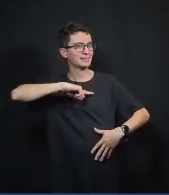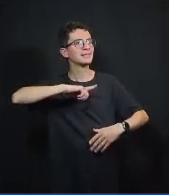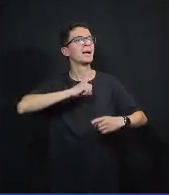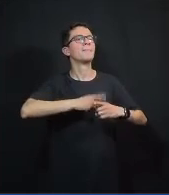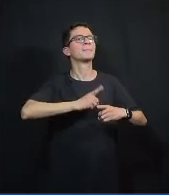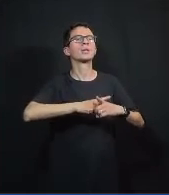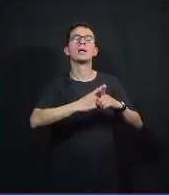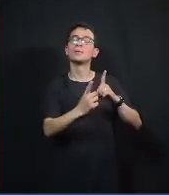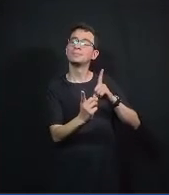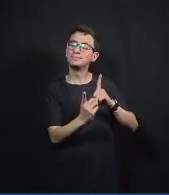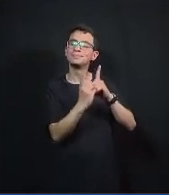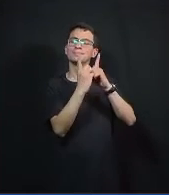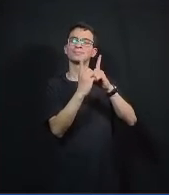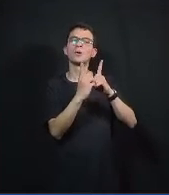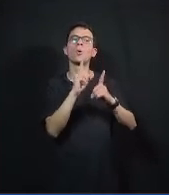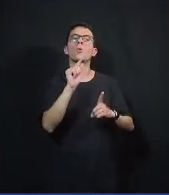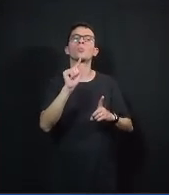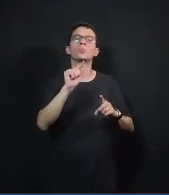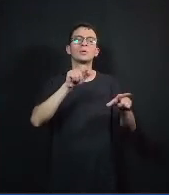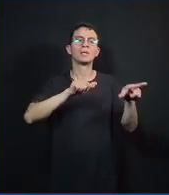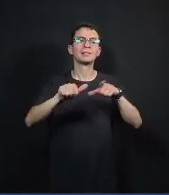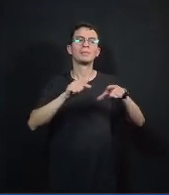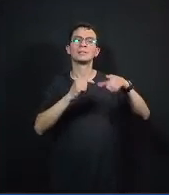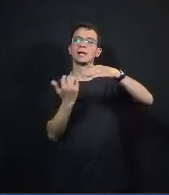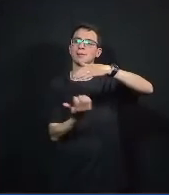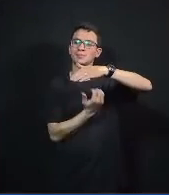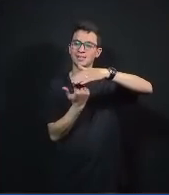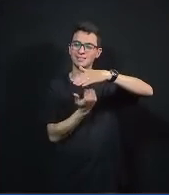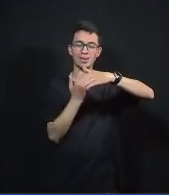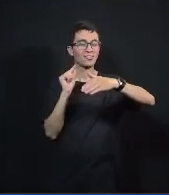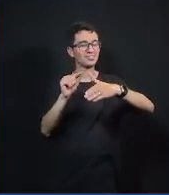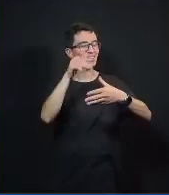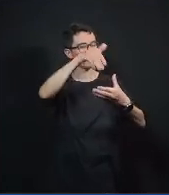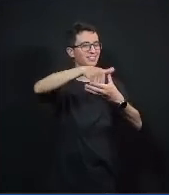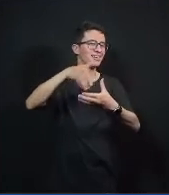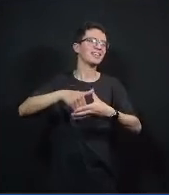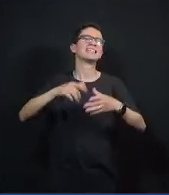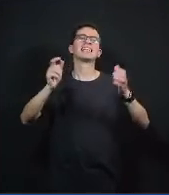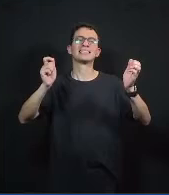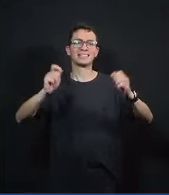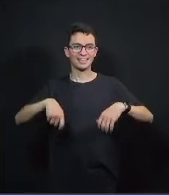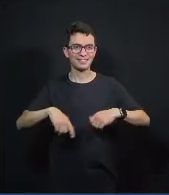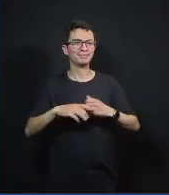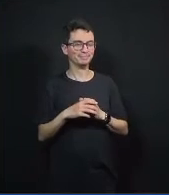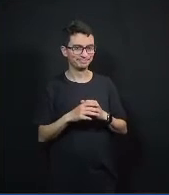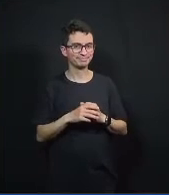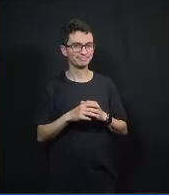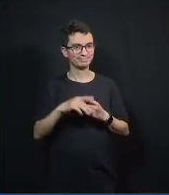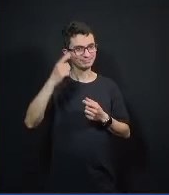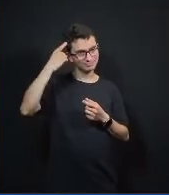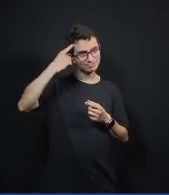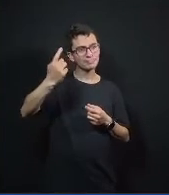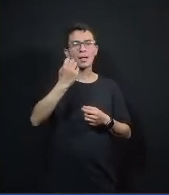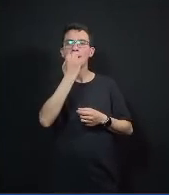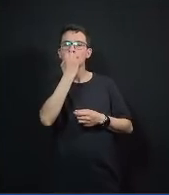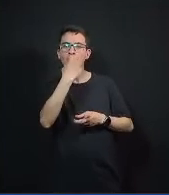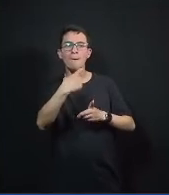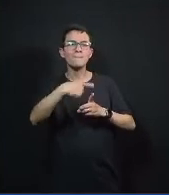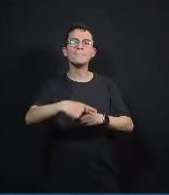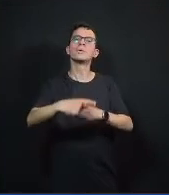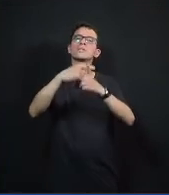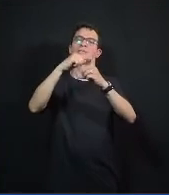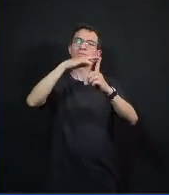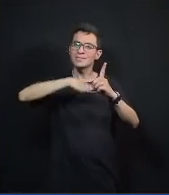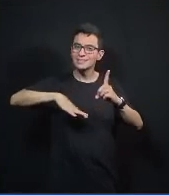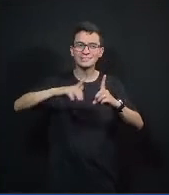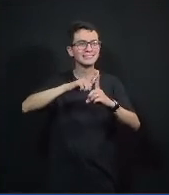comum, que é a garantia da realização das eleições, em que nós tivemos aí um retorno muito positivo da sociedade em geral.